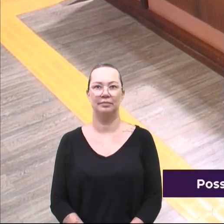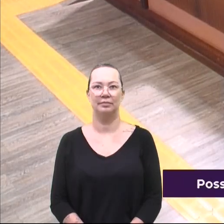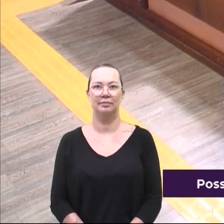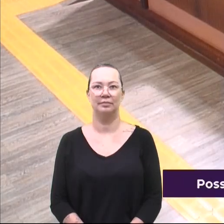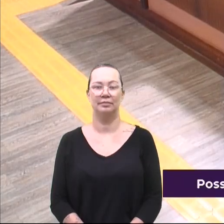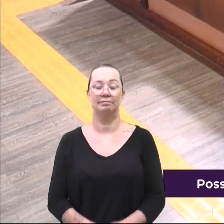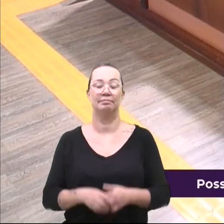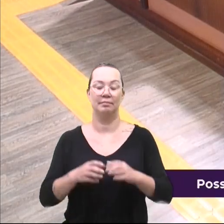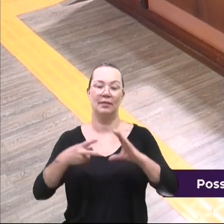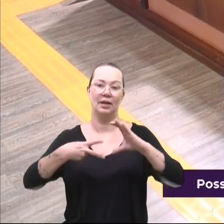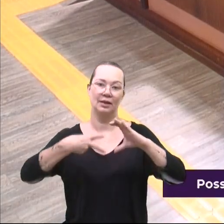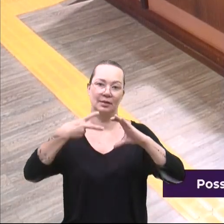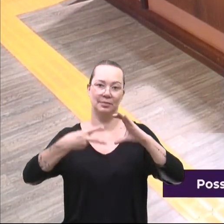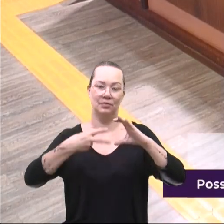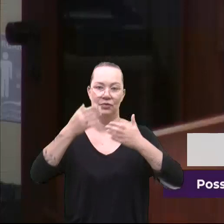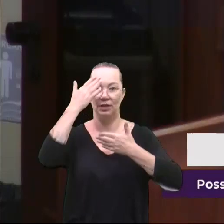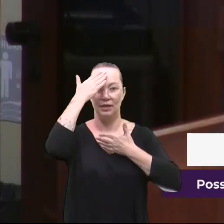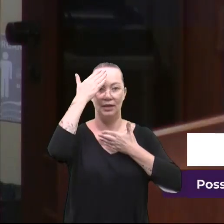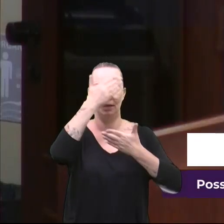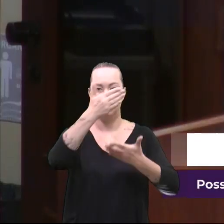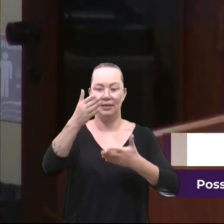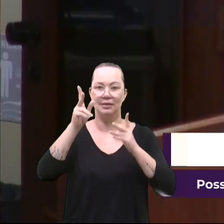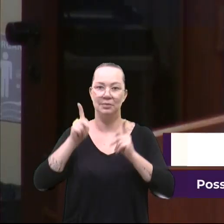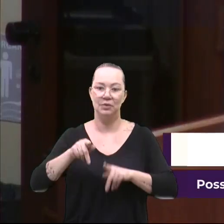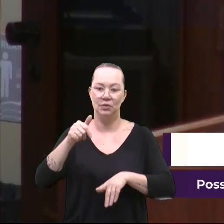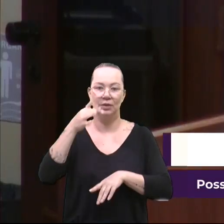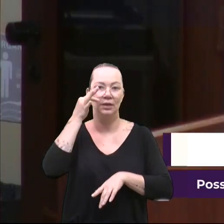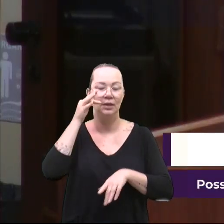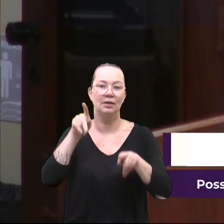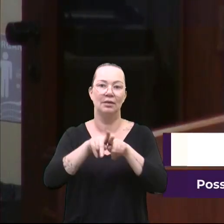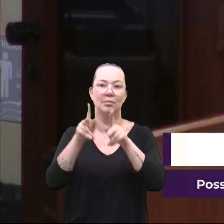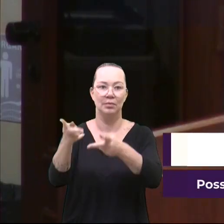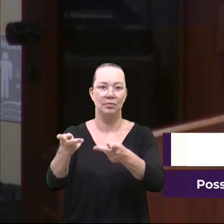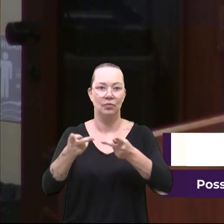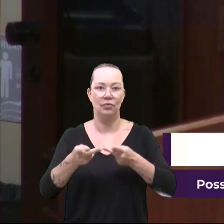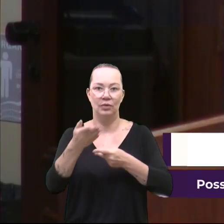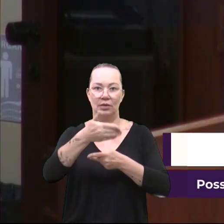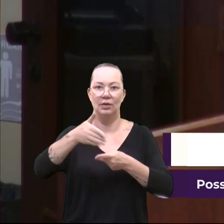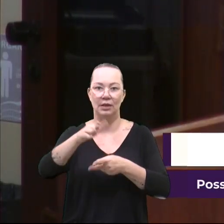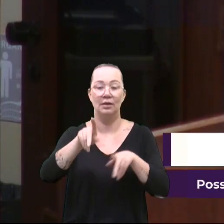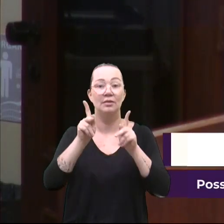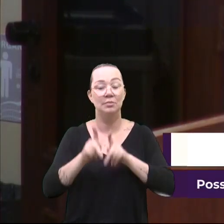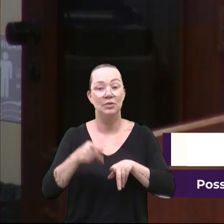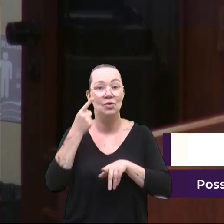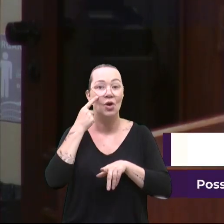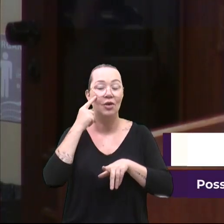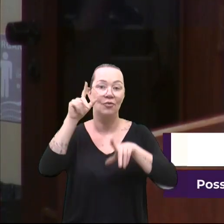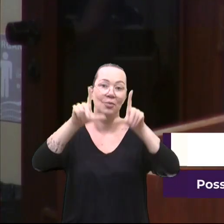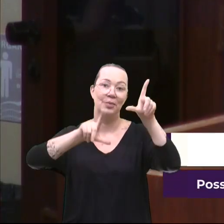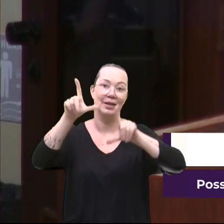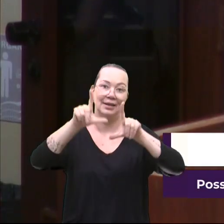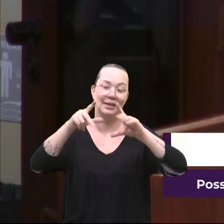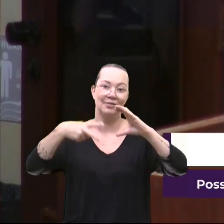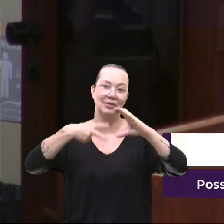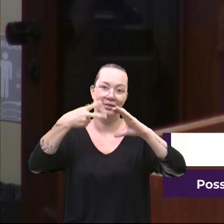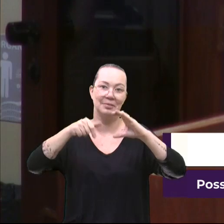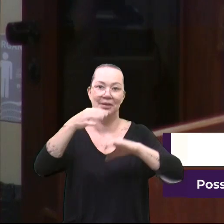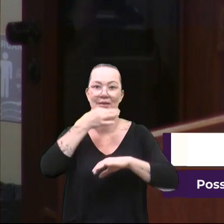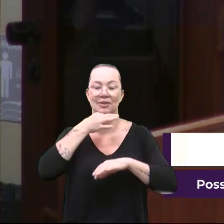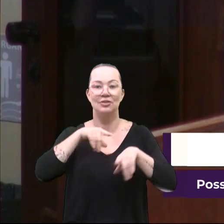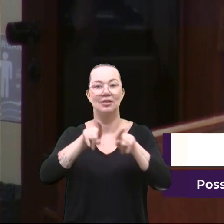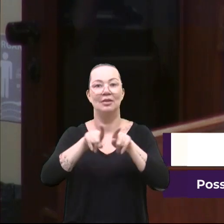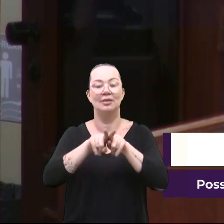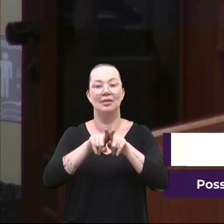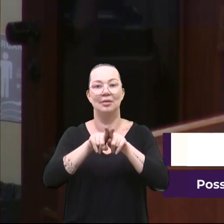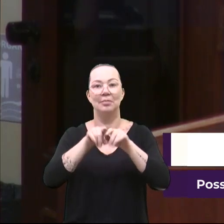A Câmara de Vereadores agradece às autoridades e convidados presentes e os que nos acompanharam pela TV Câmara Caxias e pelas redes